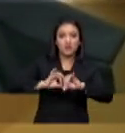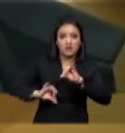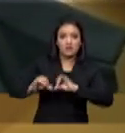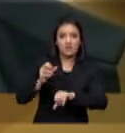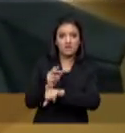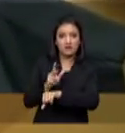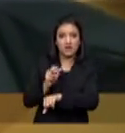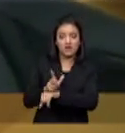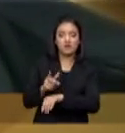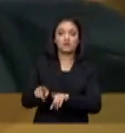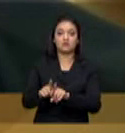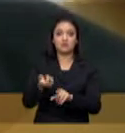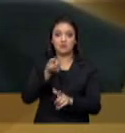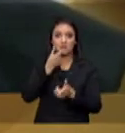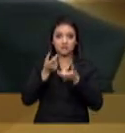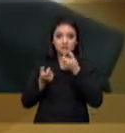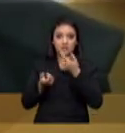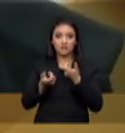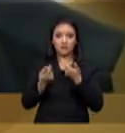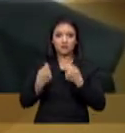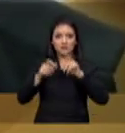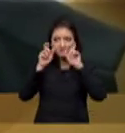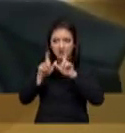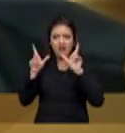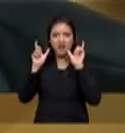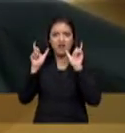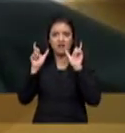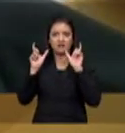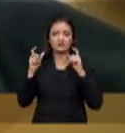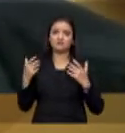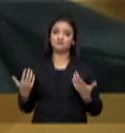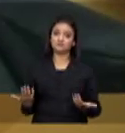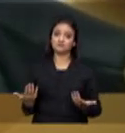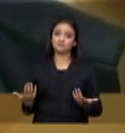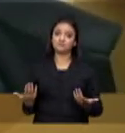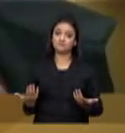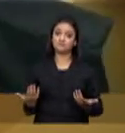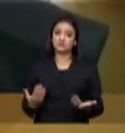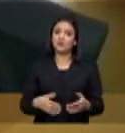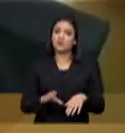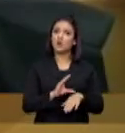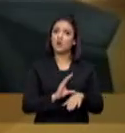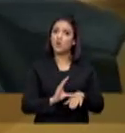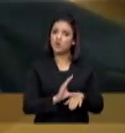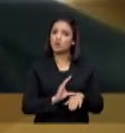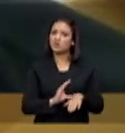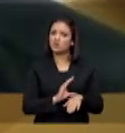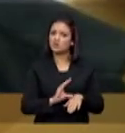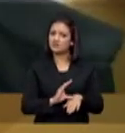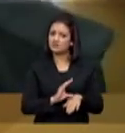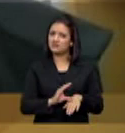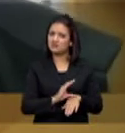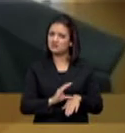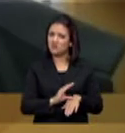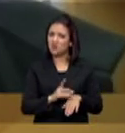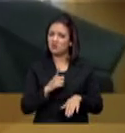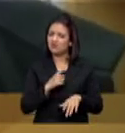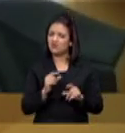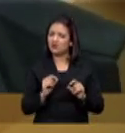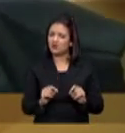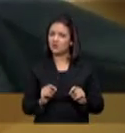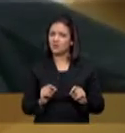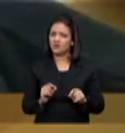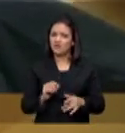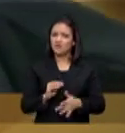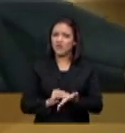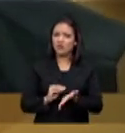e terapia, é que deve haver o alerta? Seria o legislador constituinte leviano a este ponto